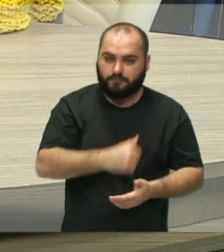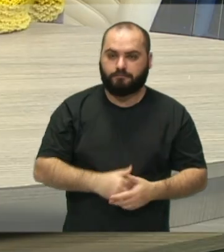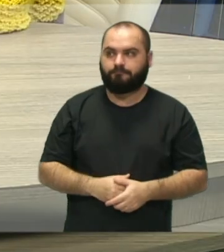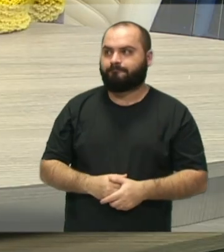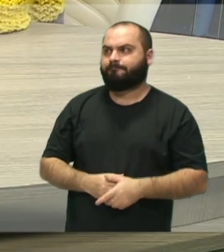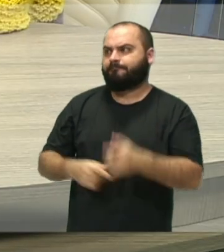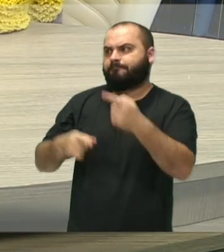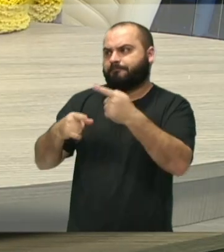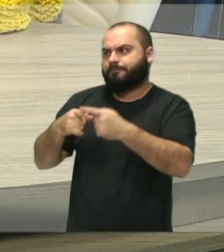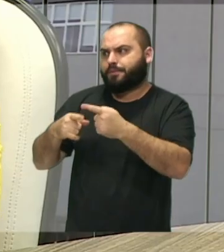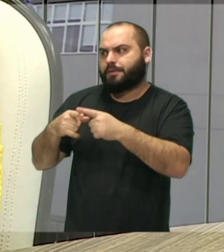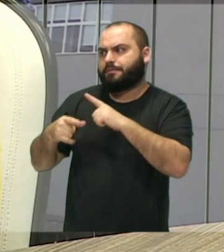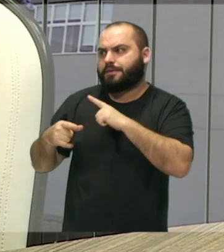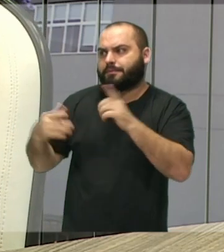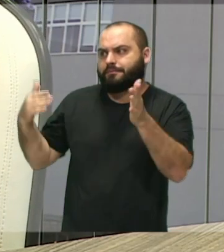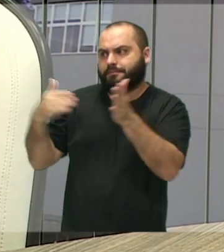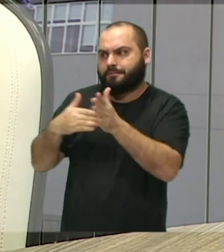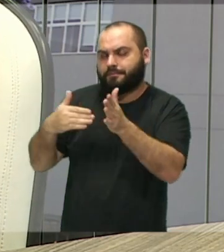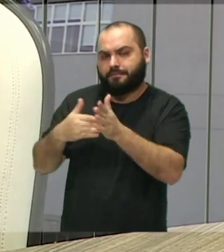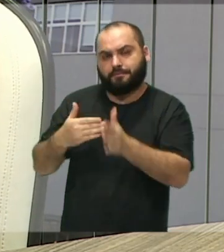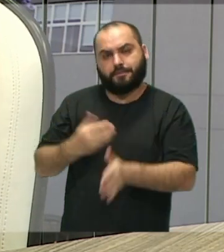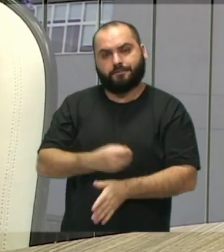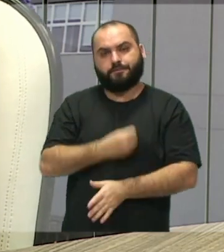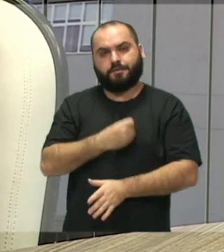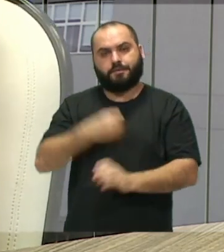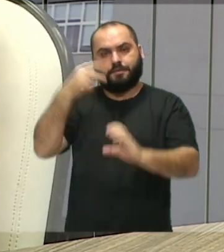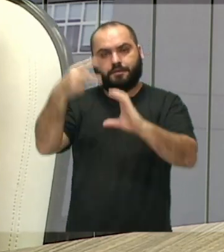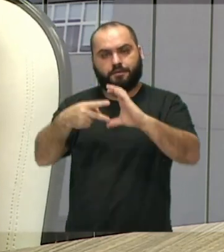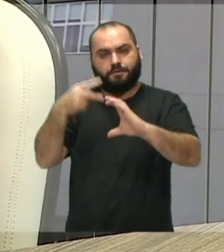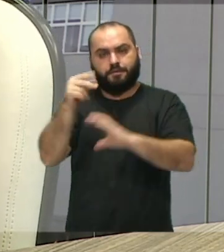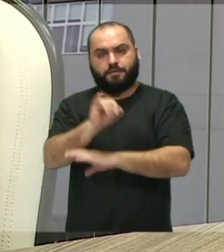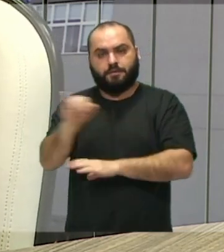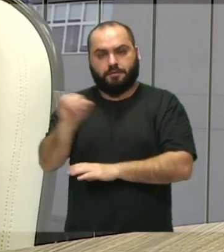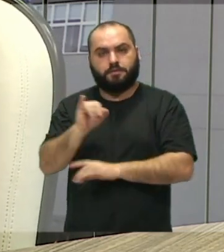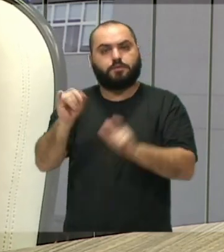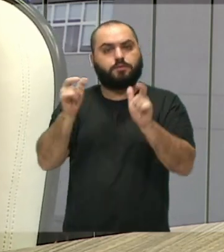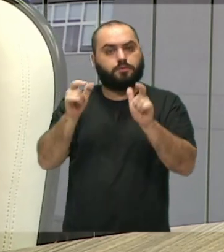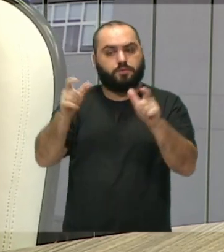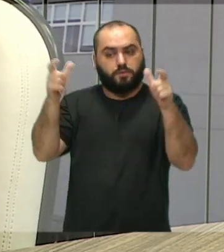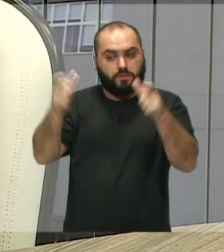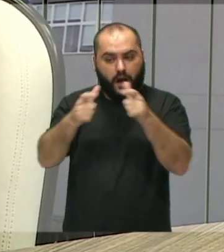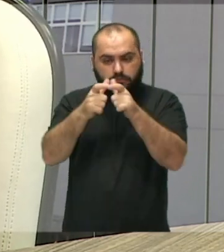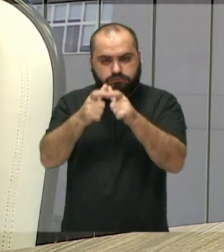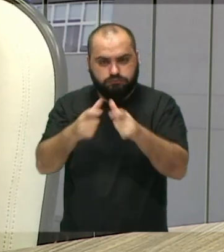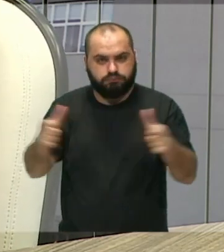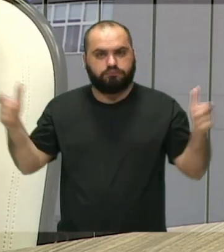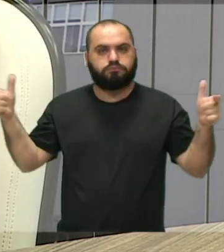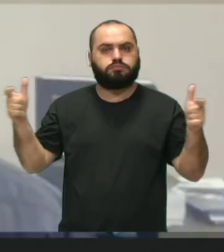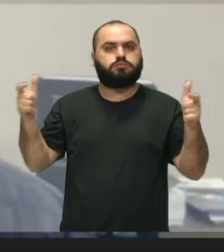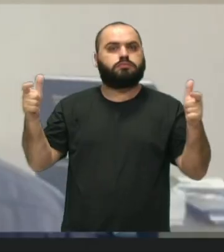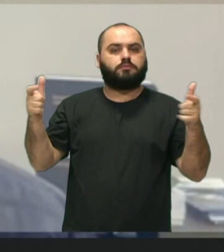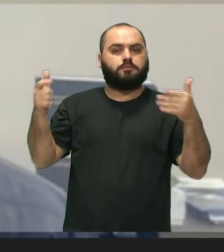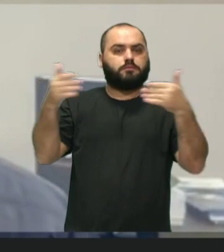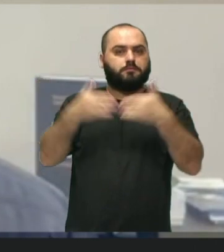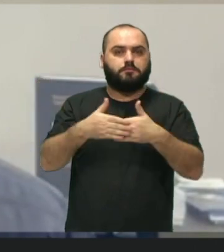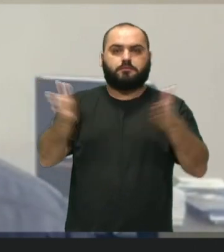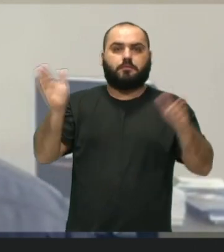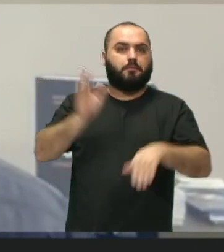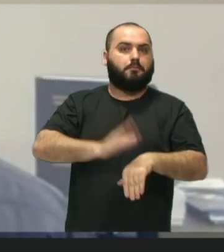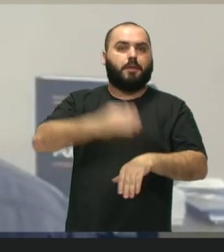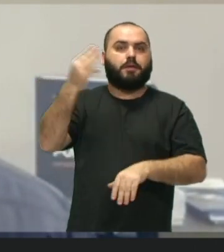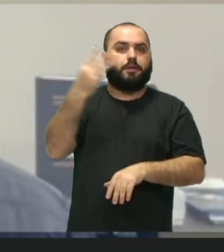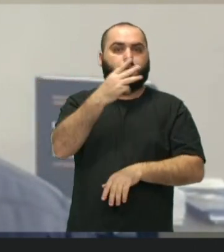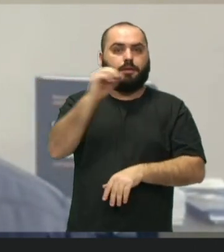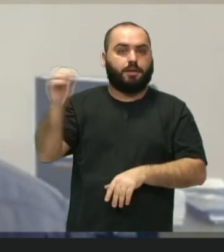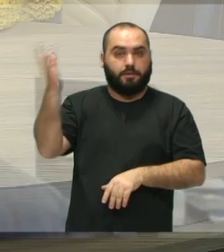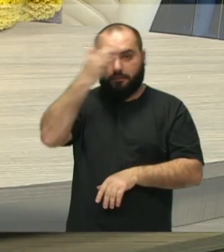função das restrições. Nós temos aqui na Câmara de Vereadores um espaço amplo, comporta até mais de 300 pessoas